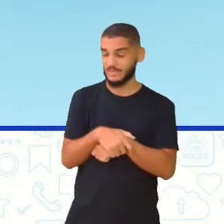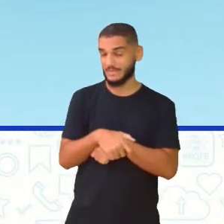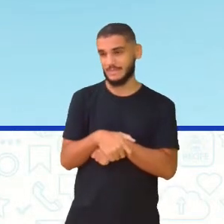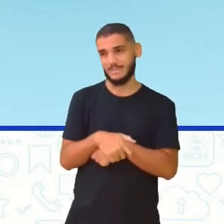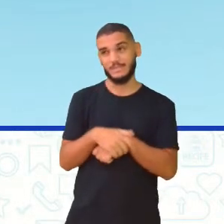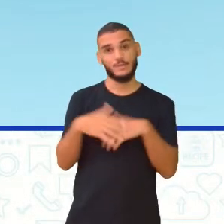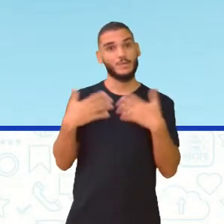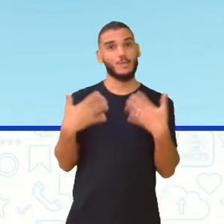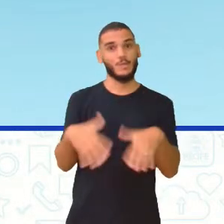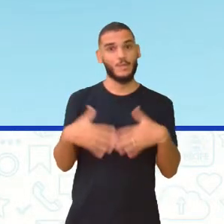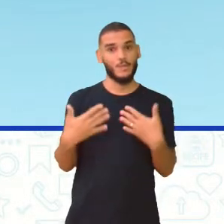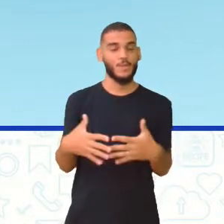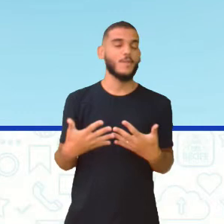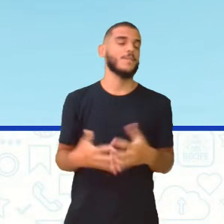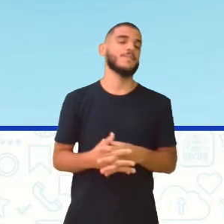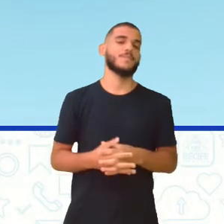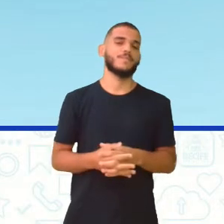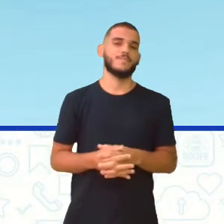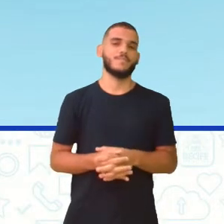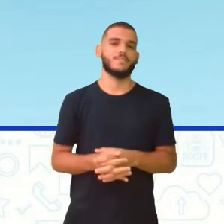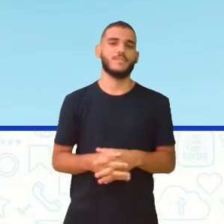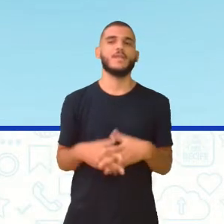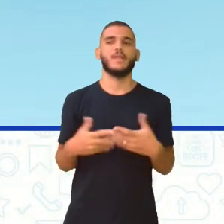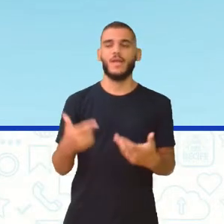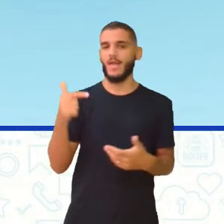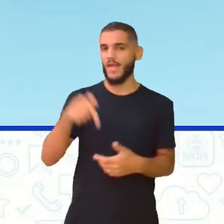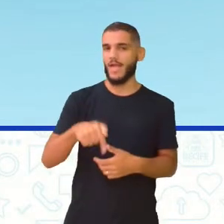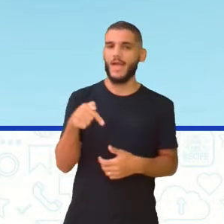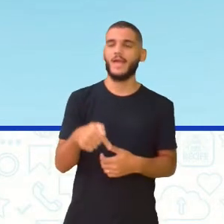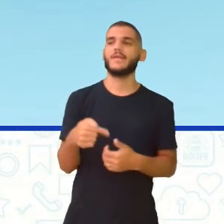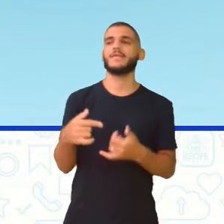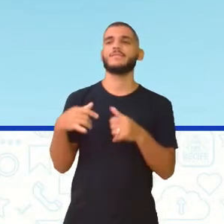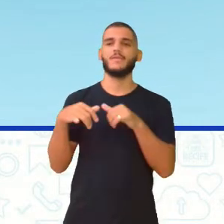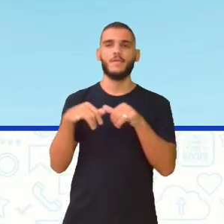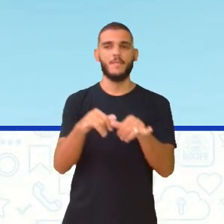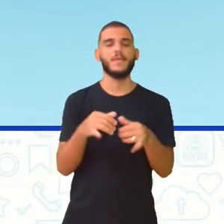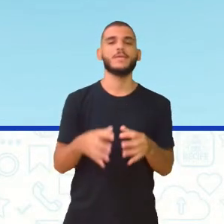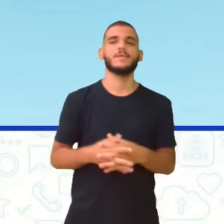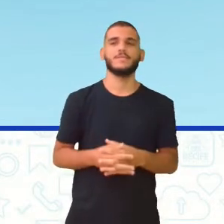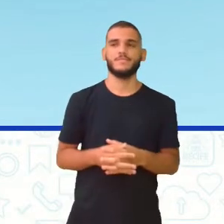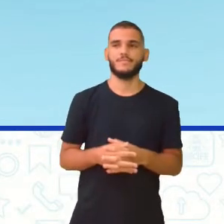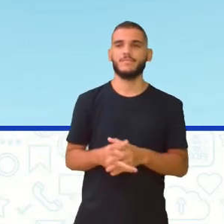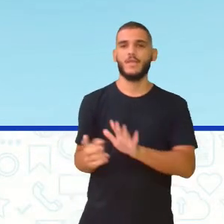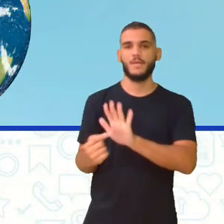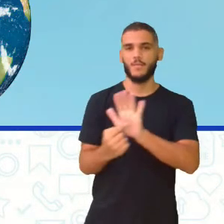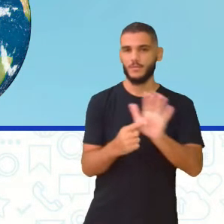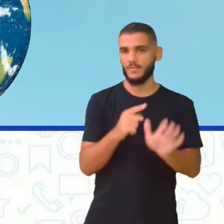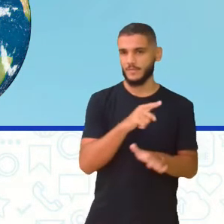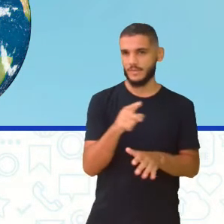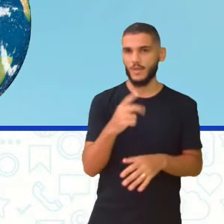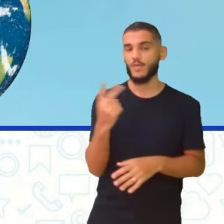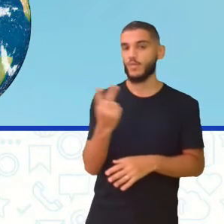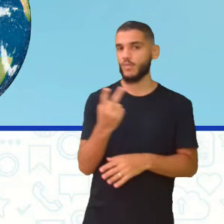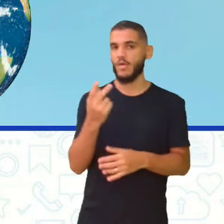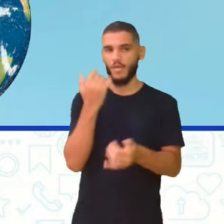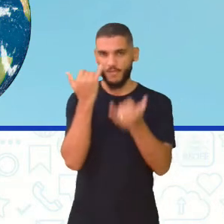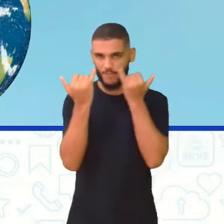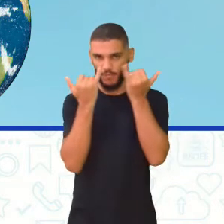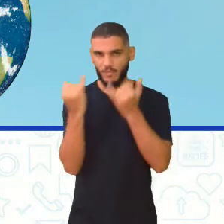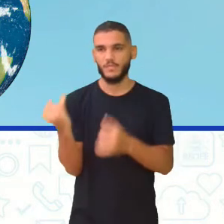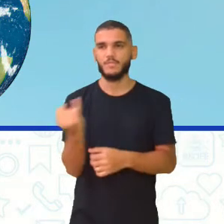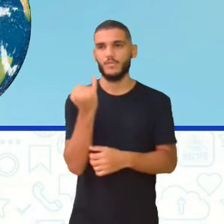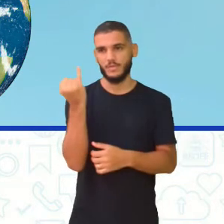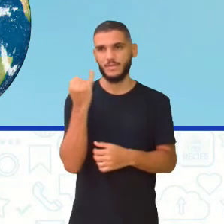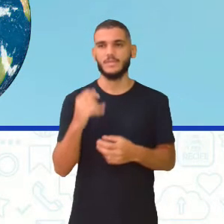essa biofortificação aqui nos nossos mercados? Eu estou trazendo para vocês 2 dados bem importantes. Nos